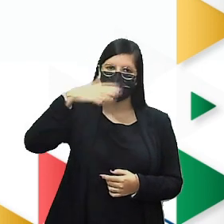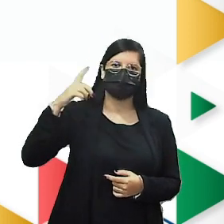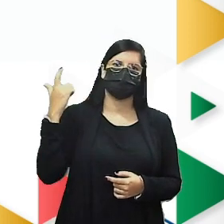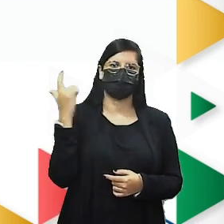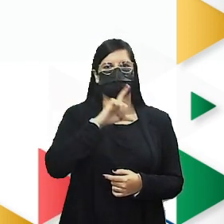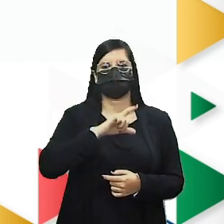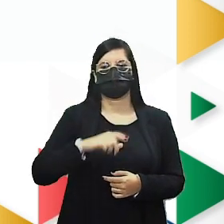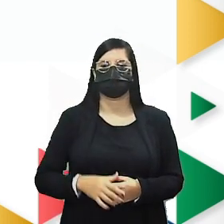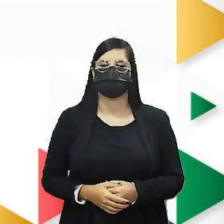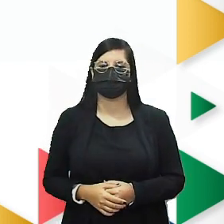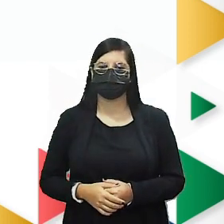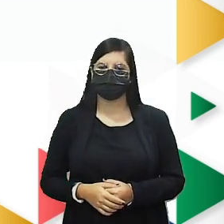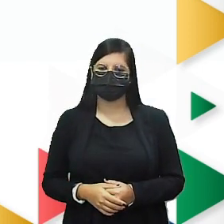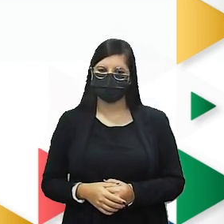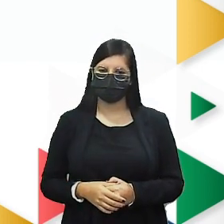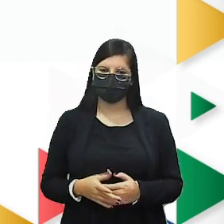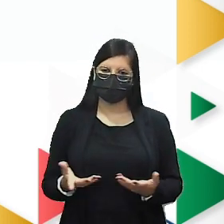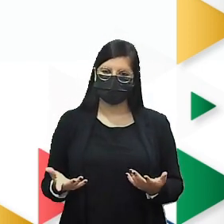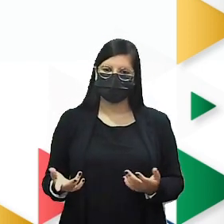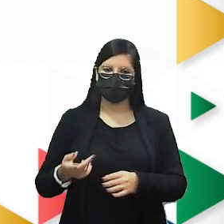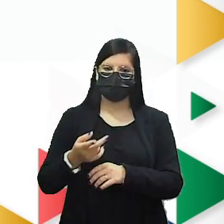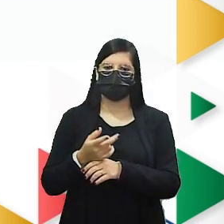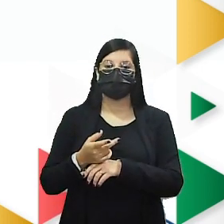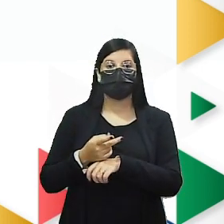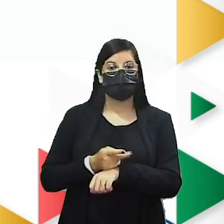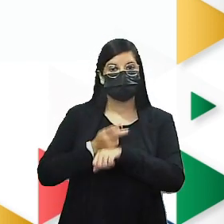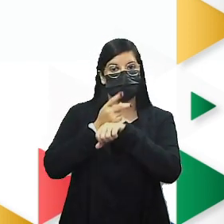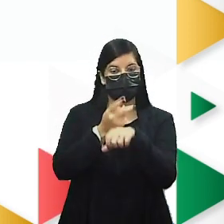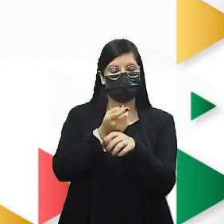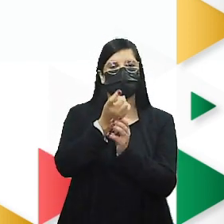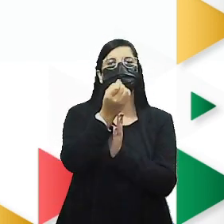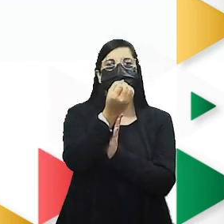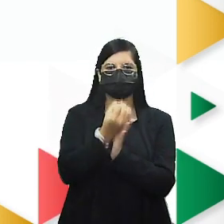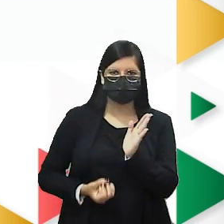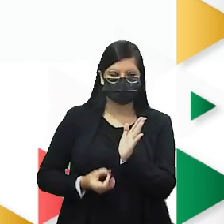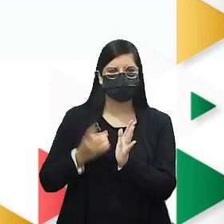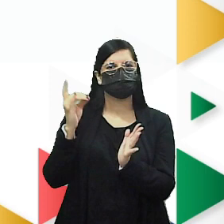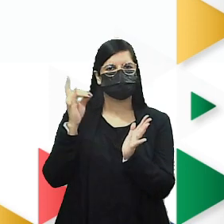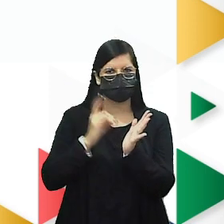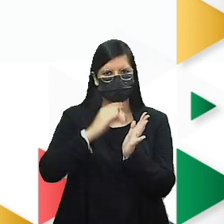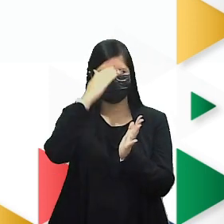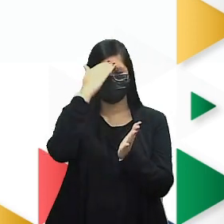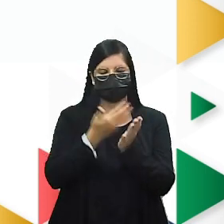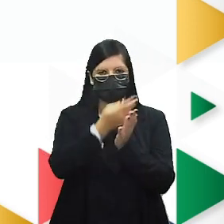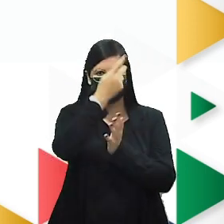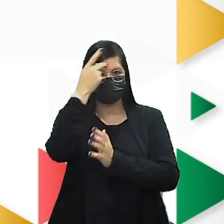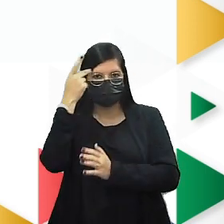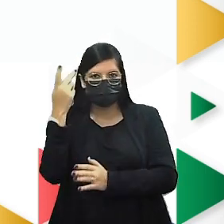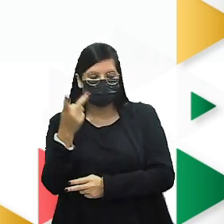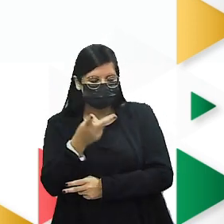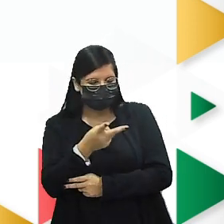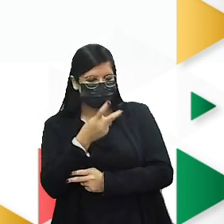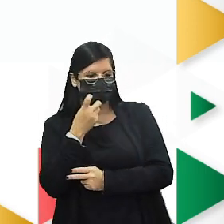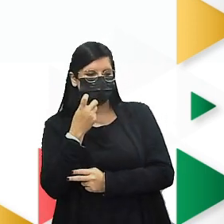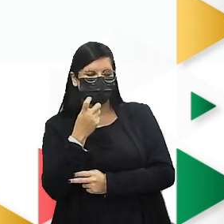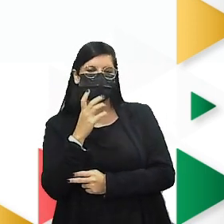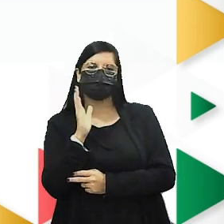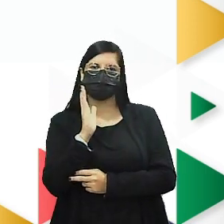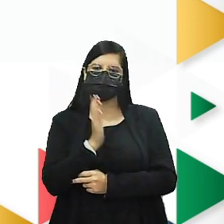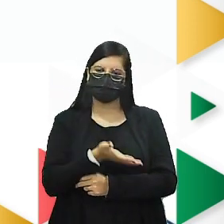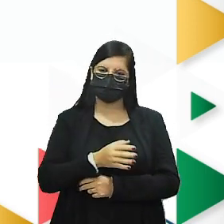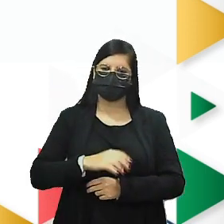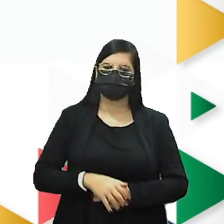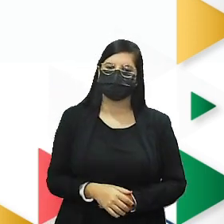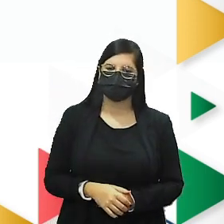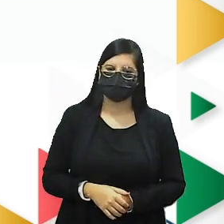bem. Procura de autenticidade através de testemunhas locais e de provas supostamente reais. Como eu falei,